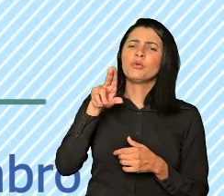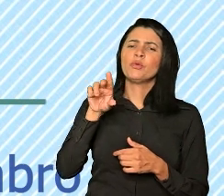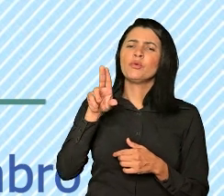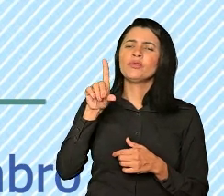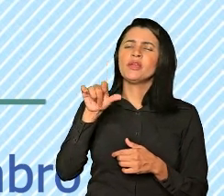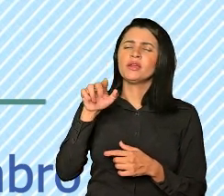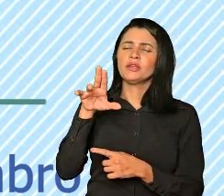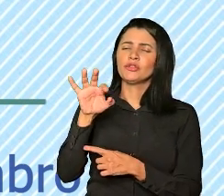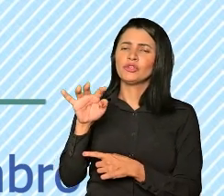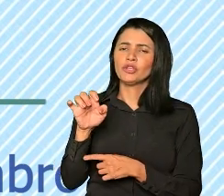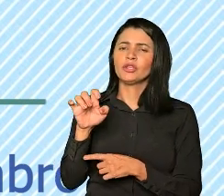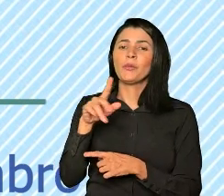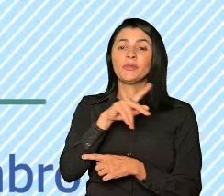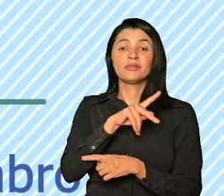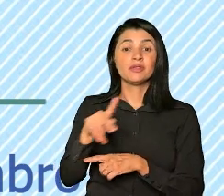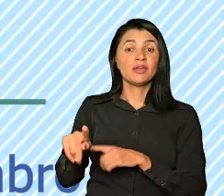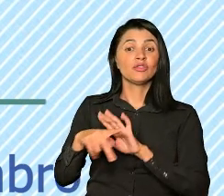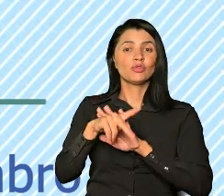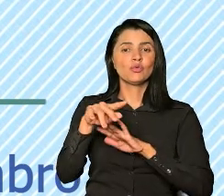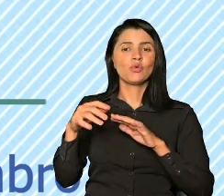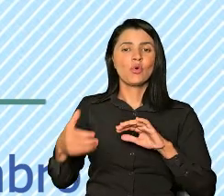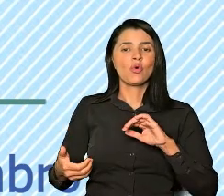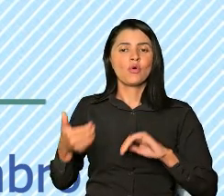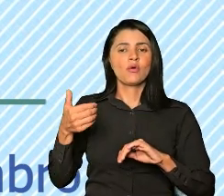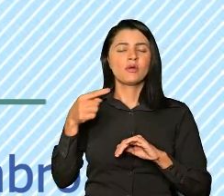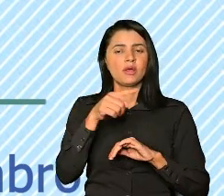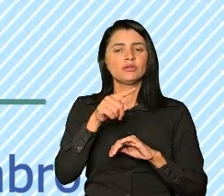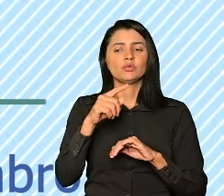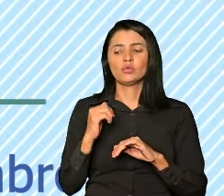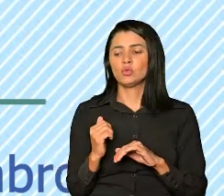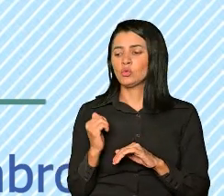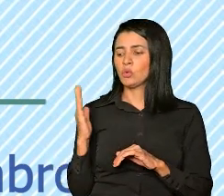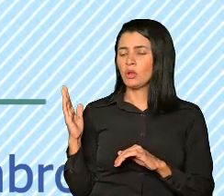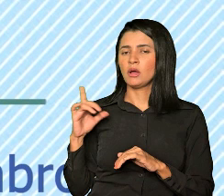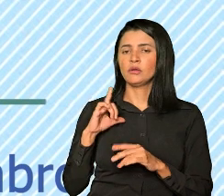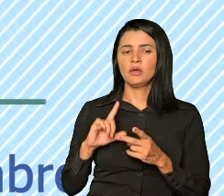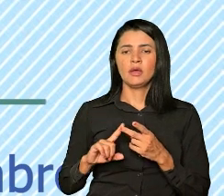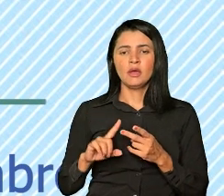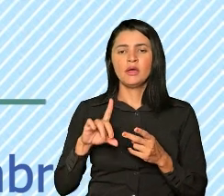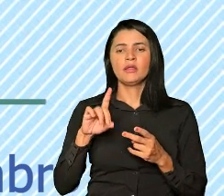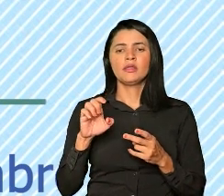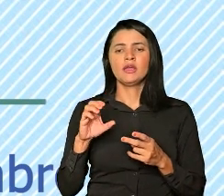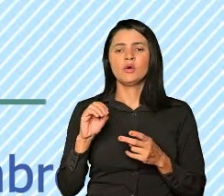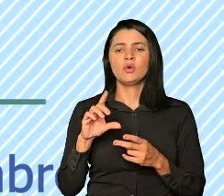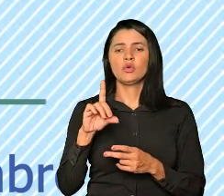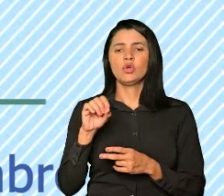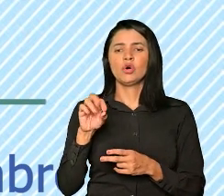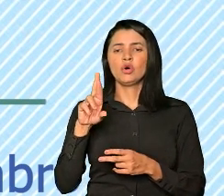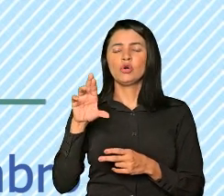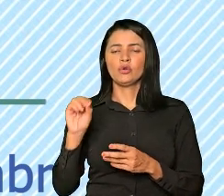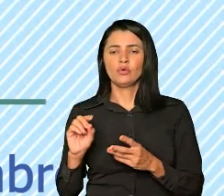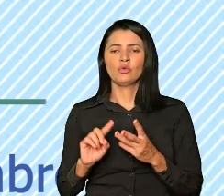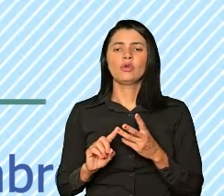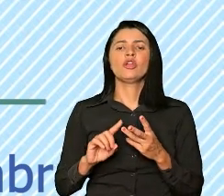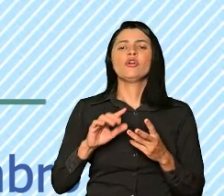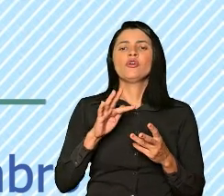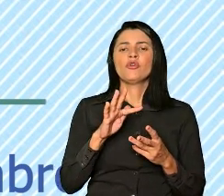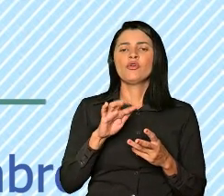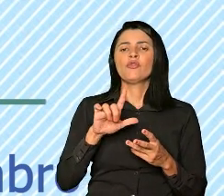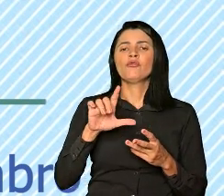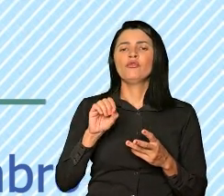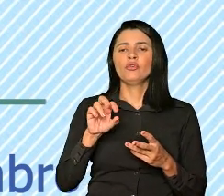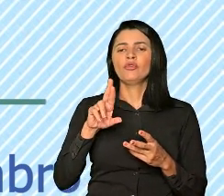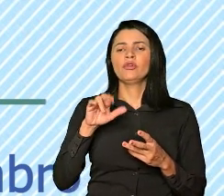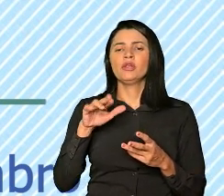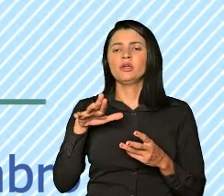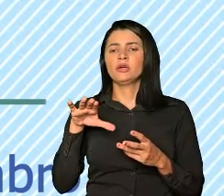do Congresso Constituinte. Ao lado dele tem o Deodoro da Fonseca e o Floriano Peixoto, que